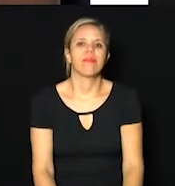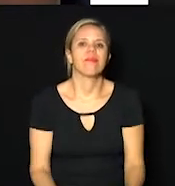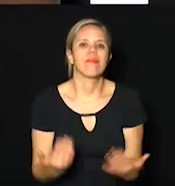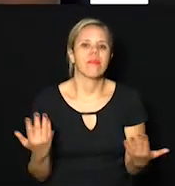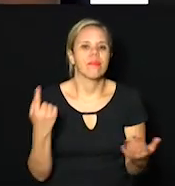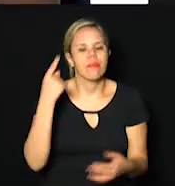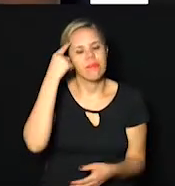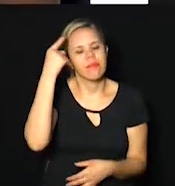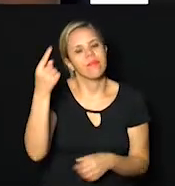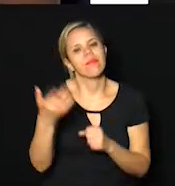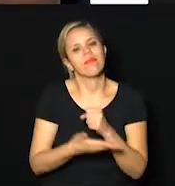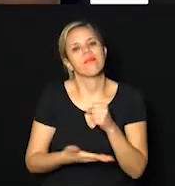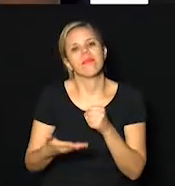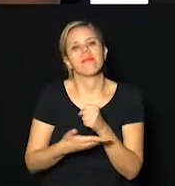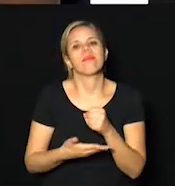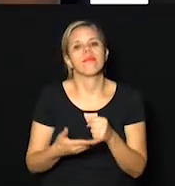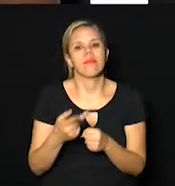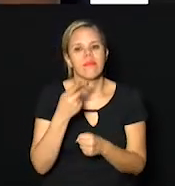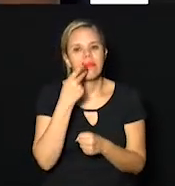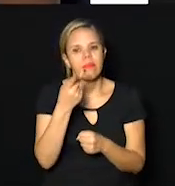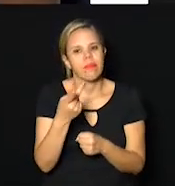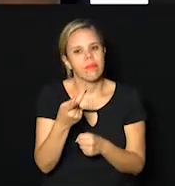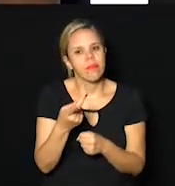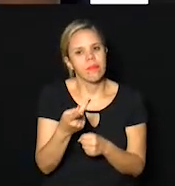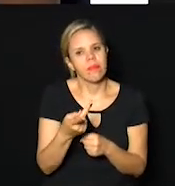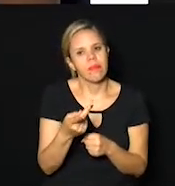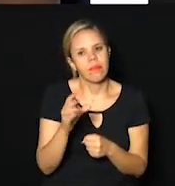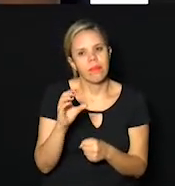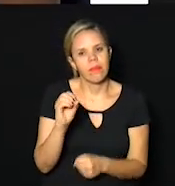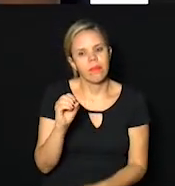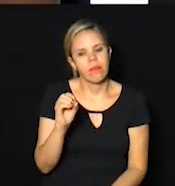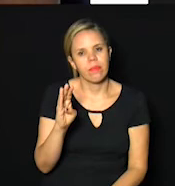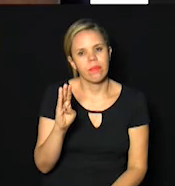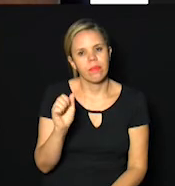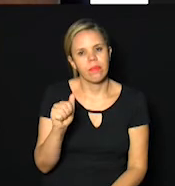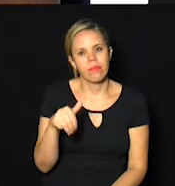são base daquilo que a gente chama de convencimento. Tá o Obama aí do lado.